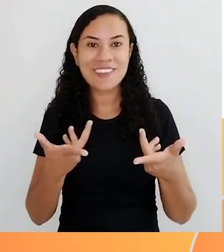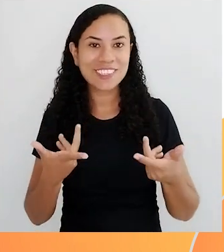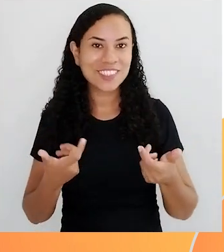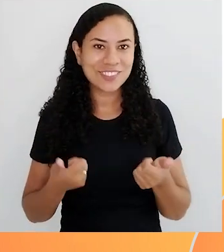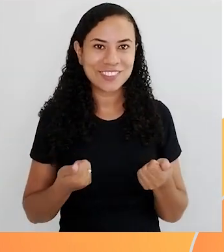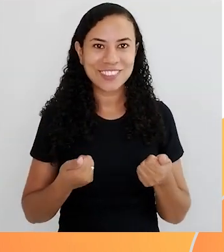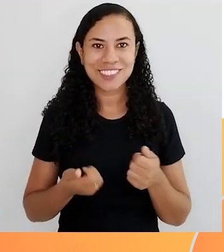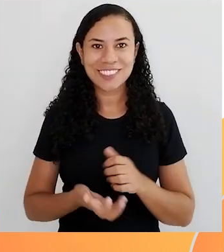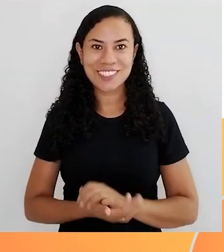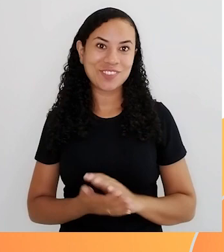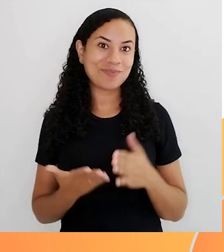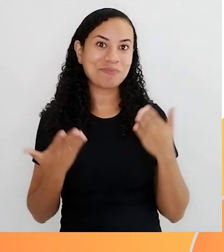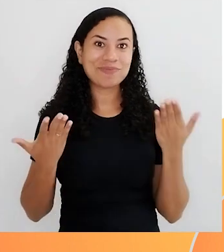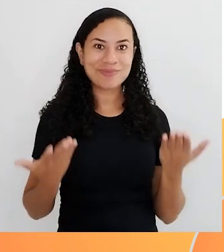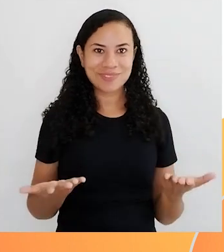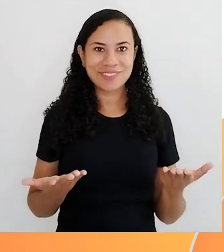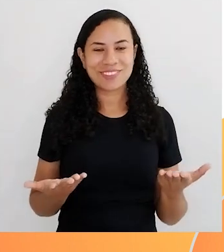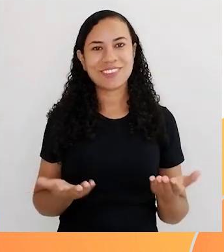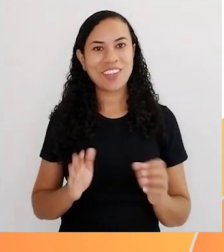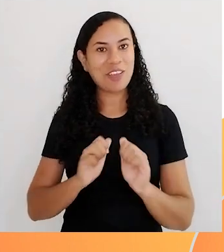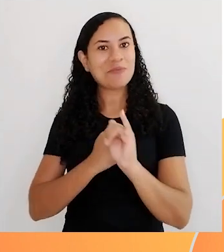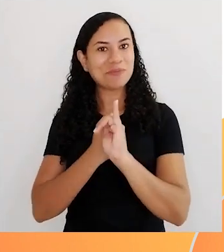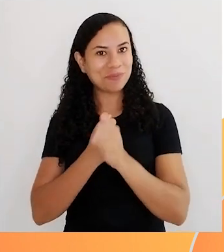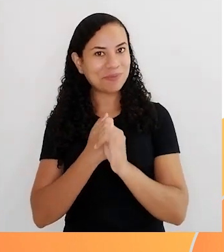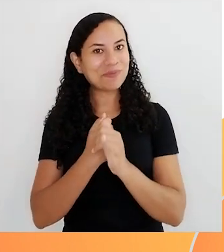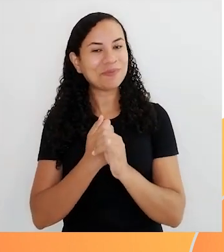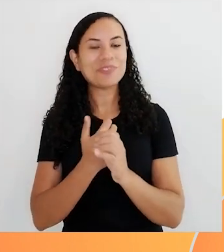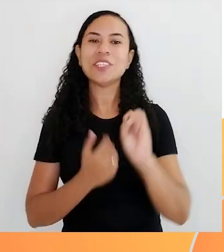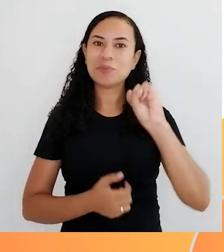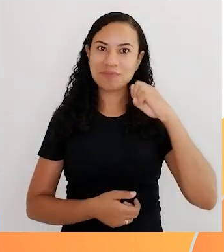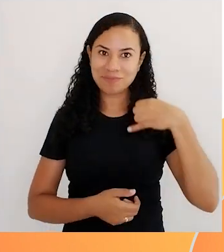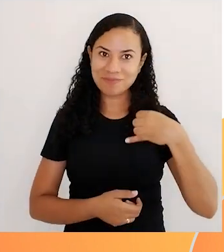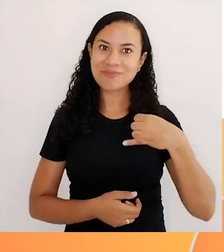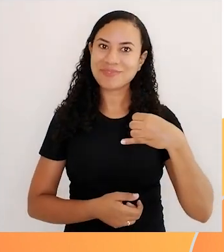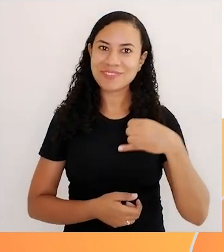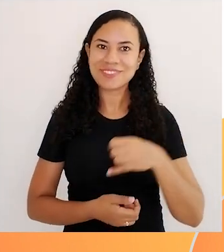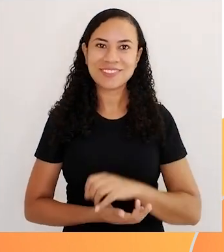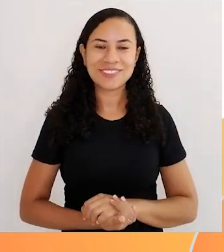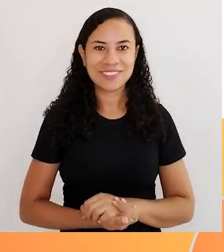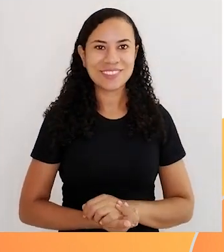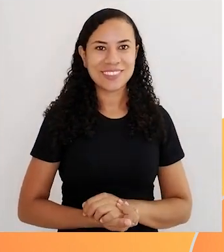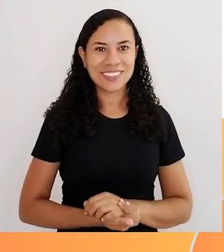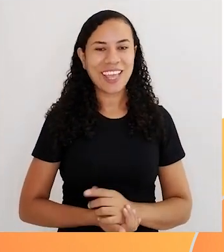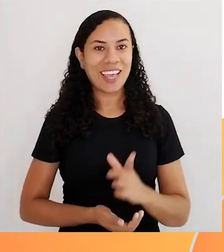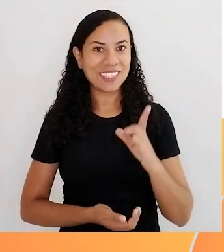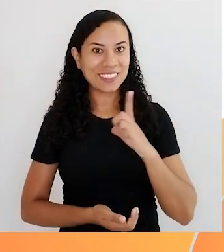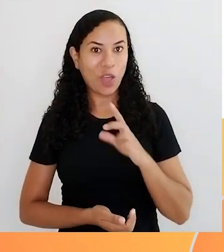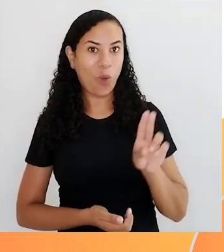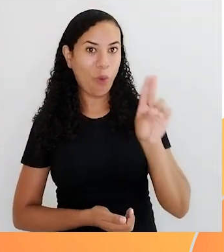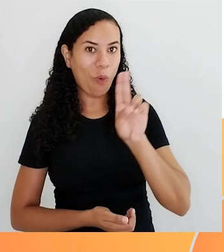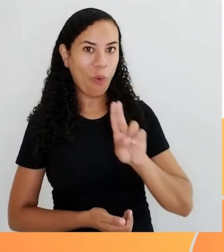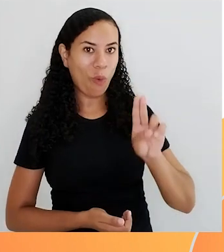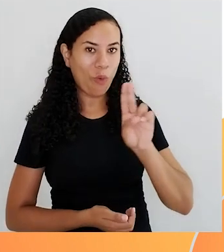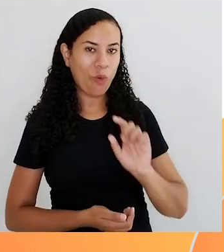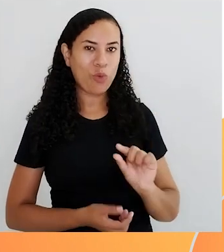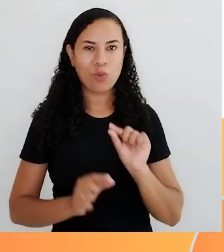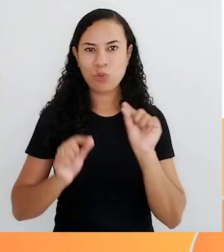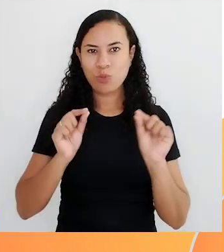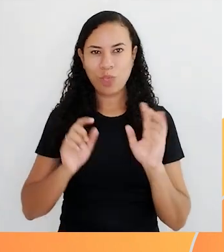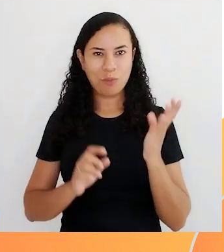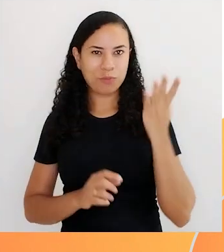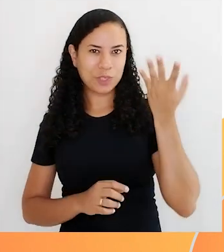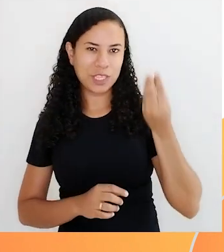maravilhoso. Então, é uma crônica? Sim, é uma crônica. Ele pega aí uma situação da vida diária, o sonho